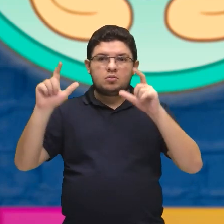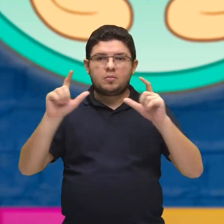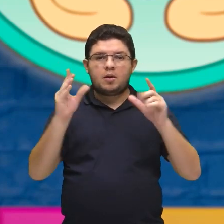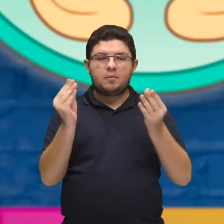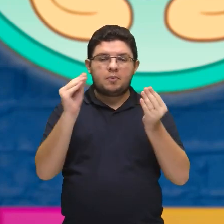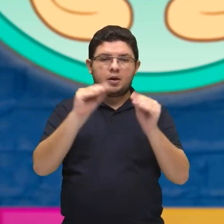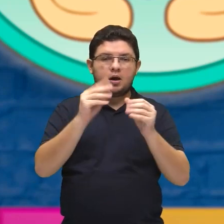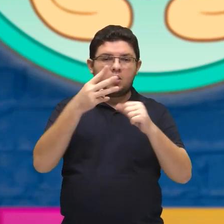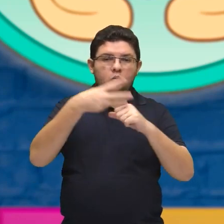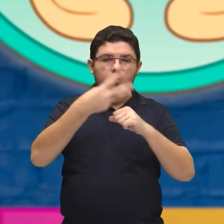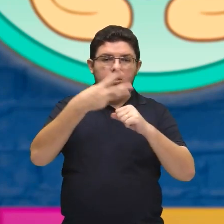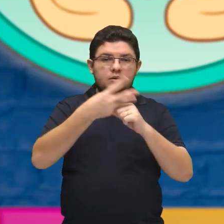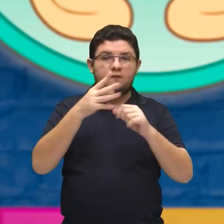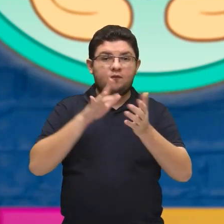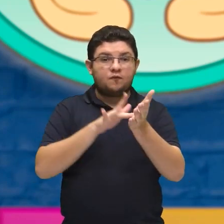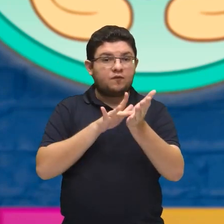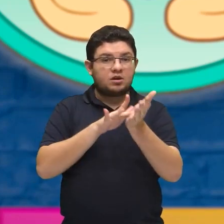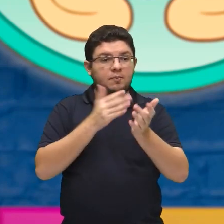de endereços, né?